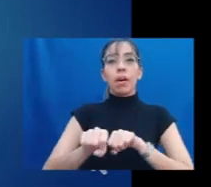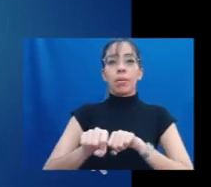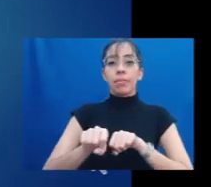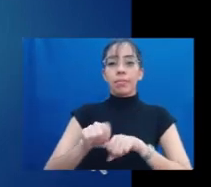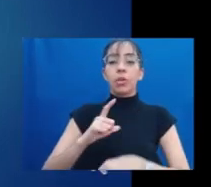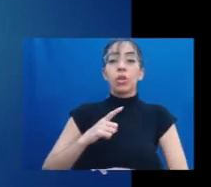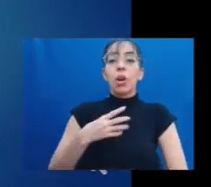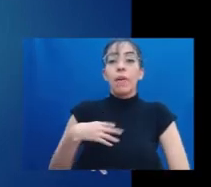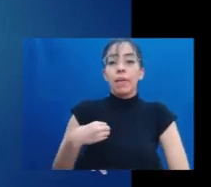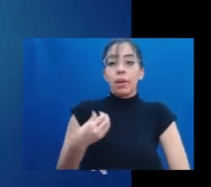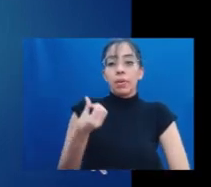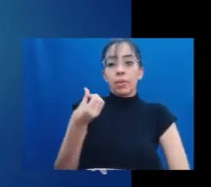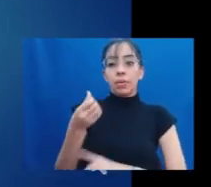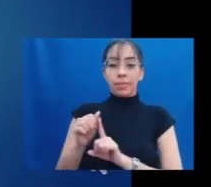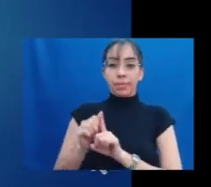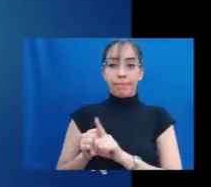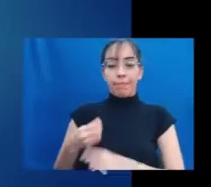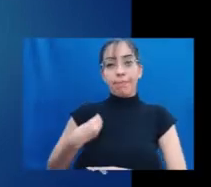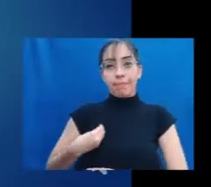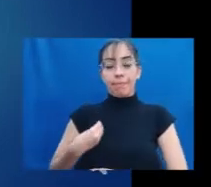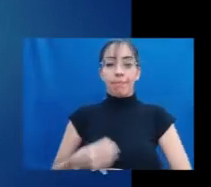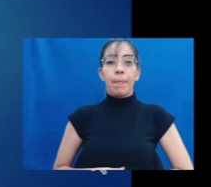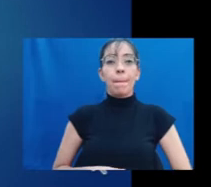tornado recentemente um cidadão de Singapura.